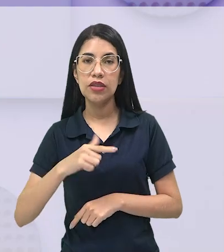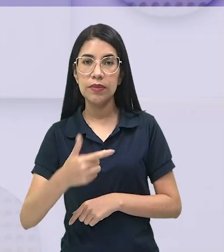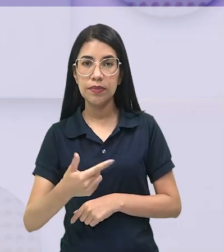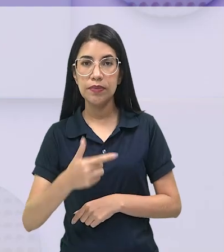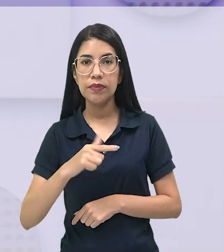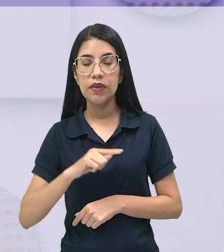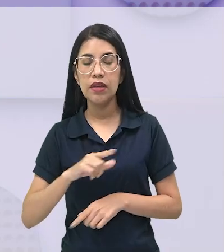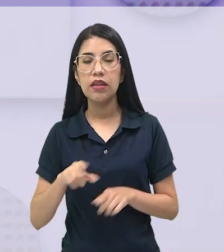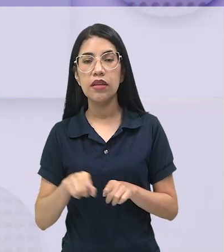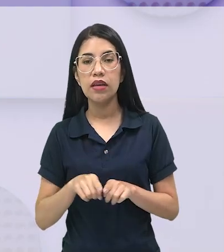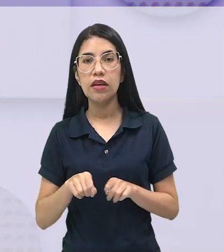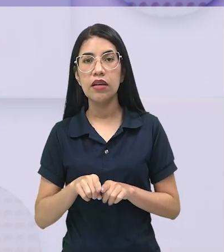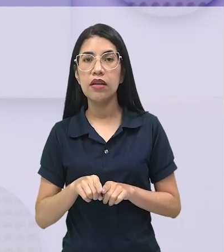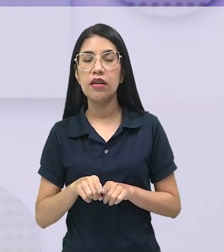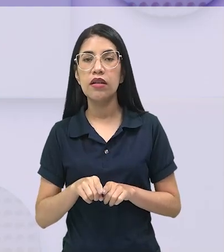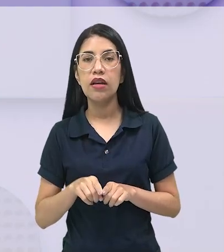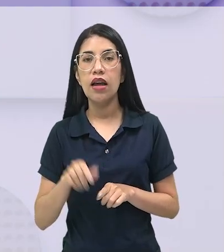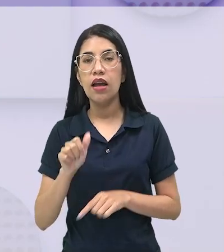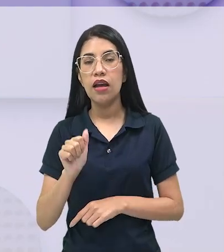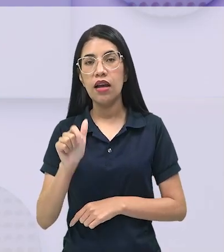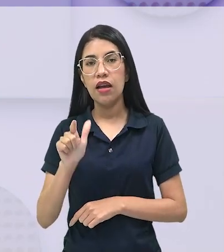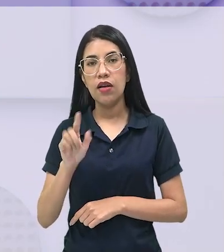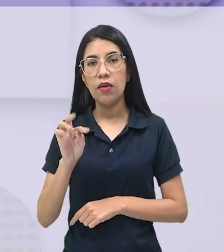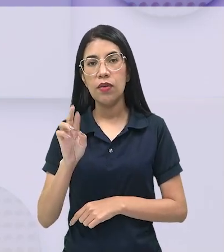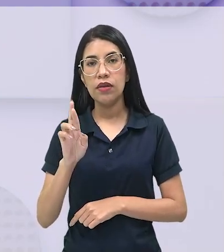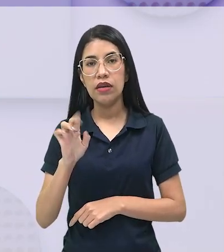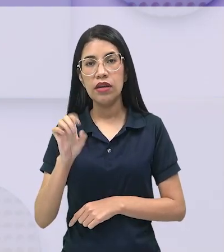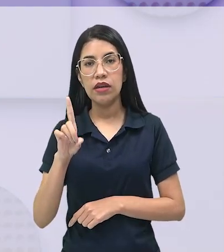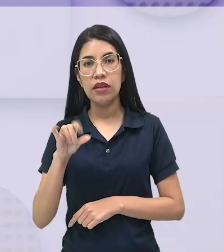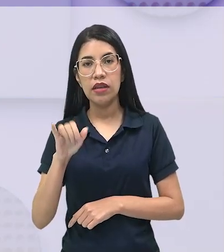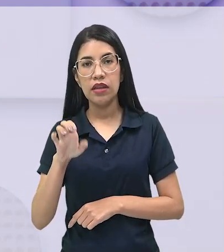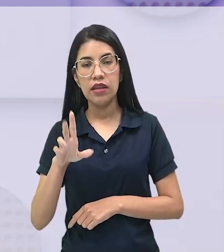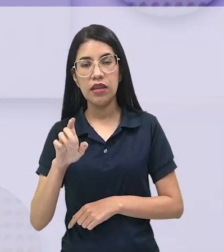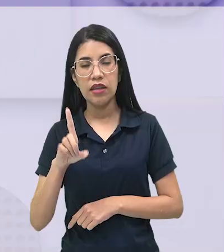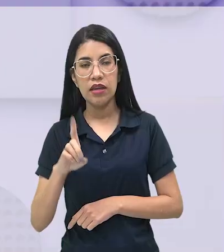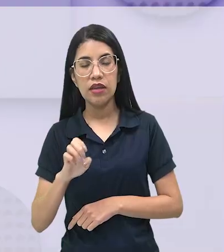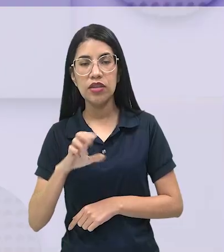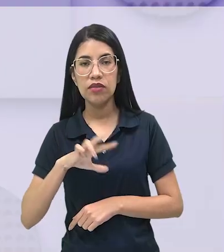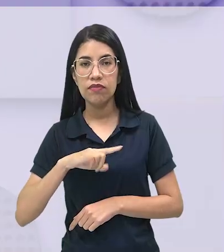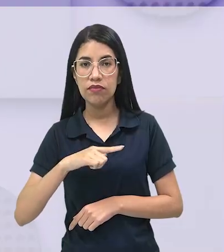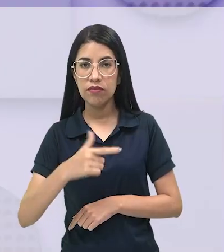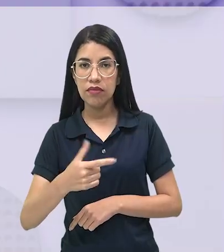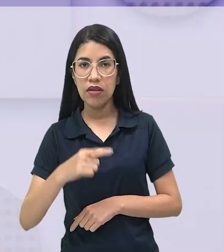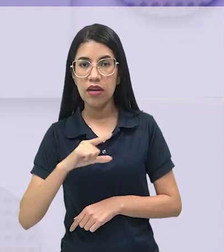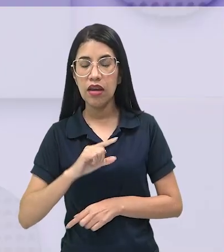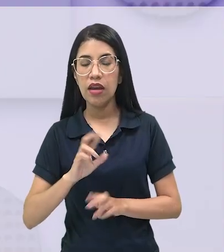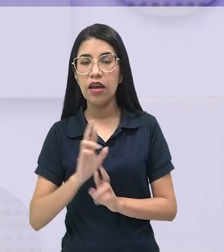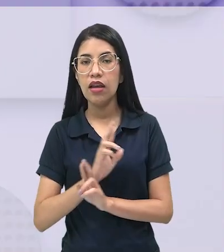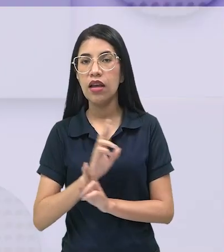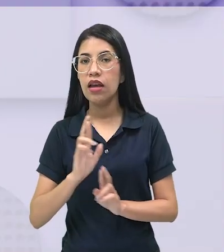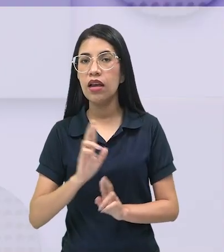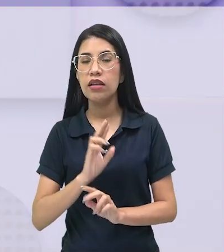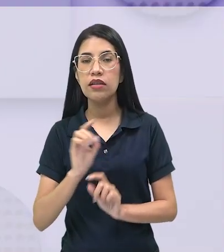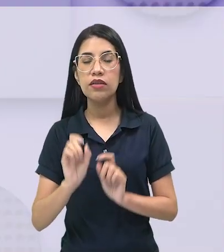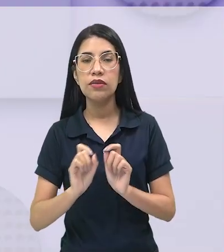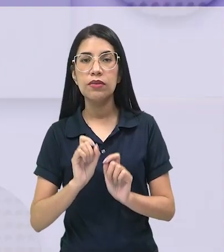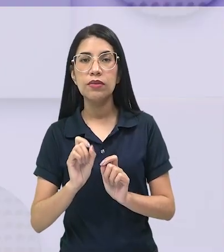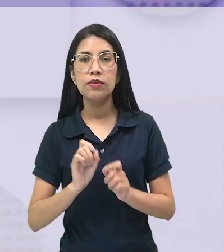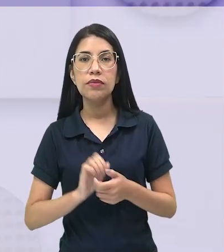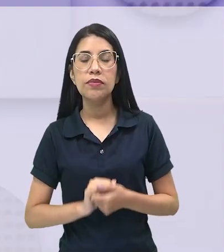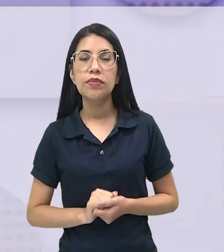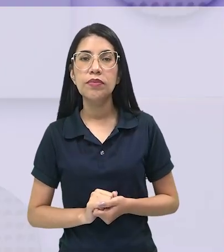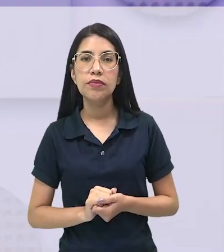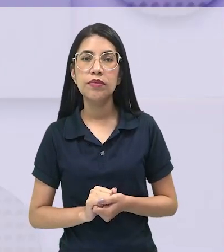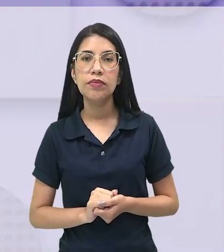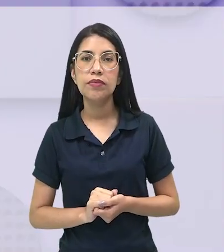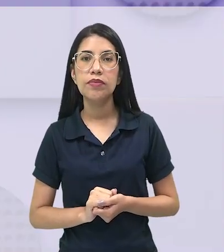alteridade. Quando falamos em alteridade, falamos de uma relação de profunda